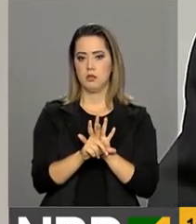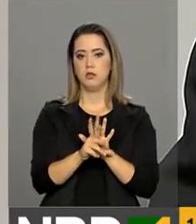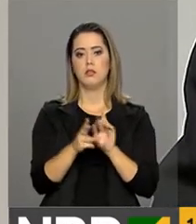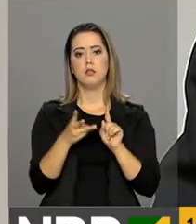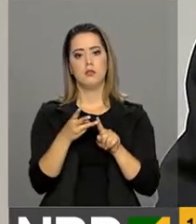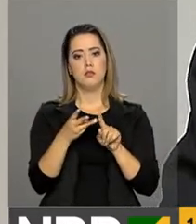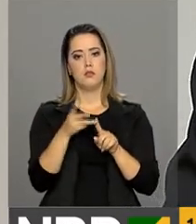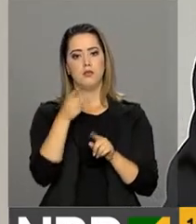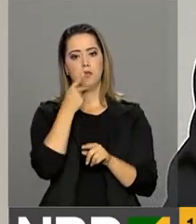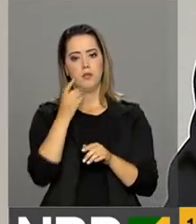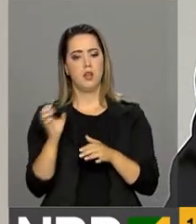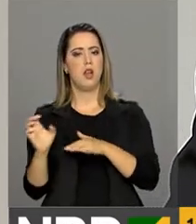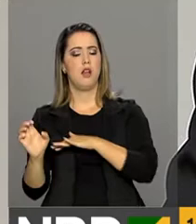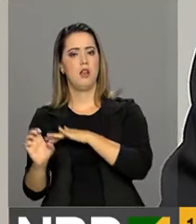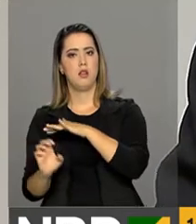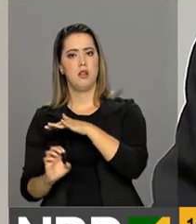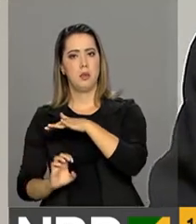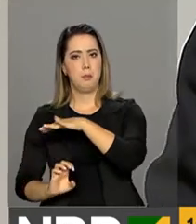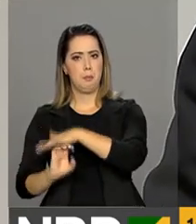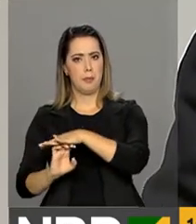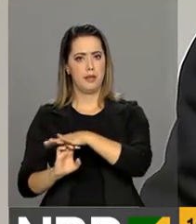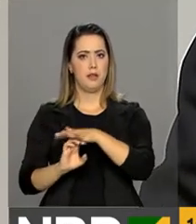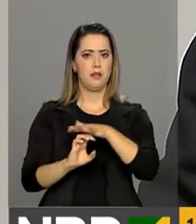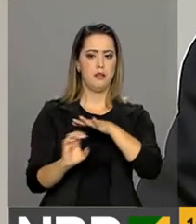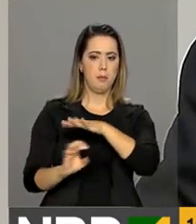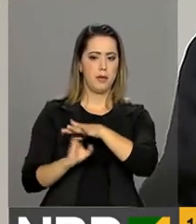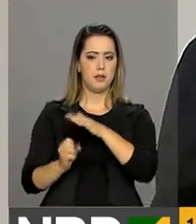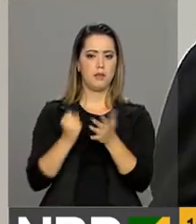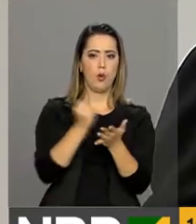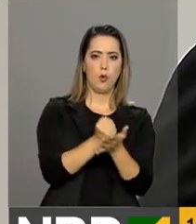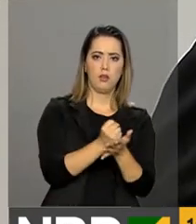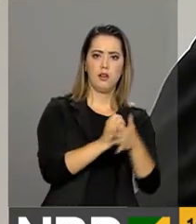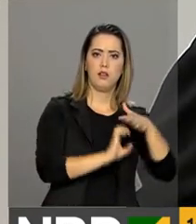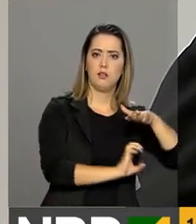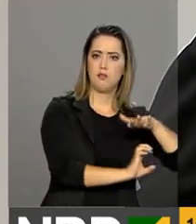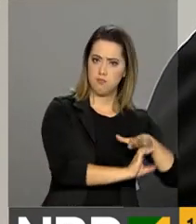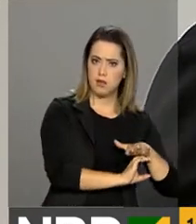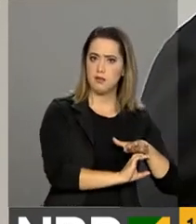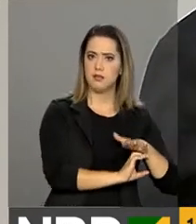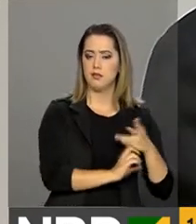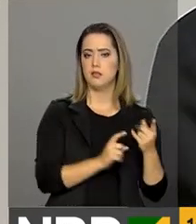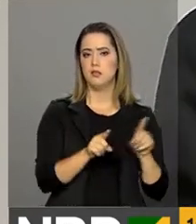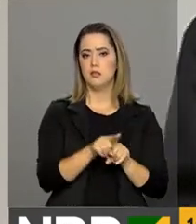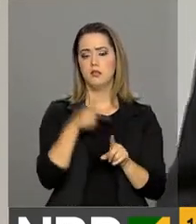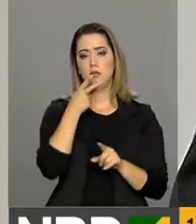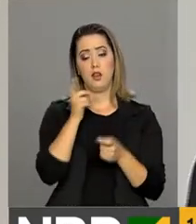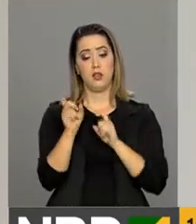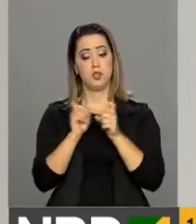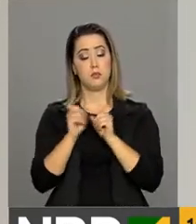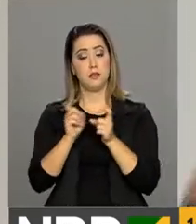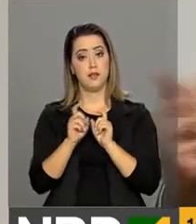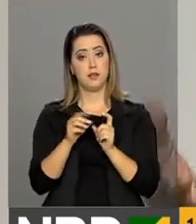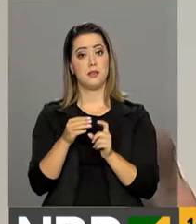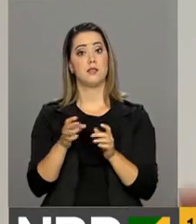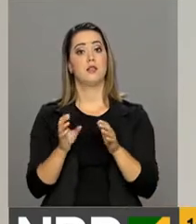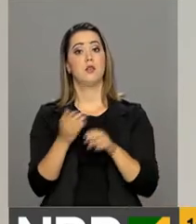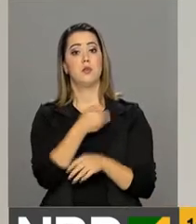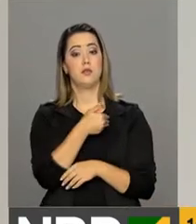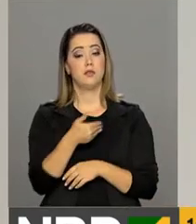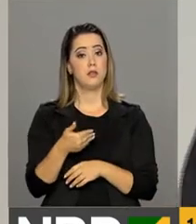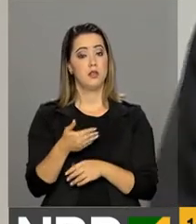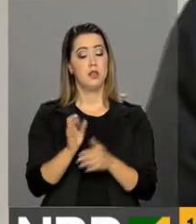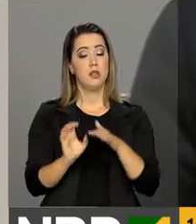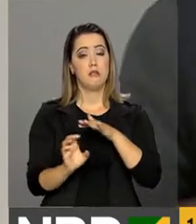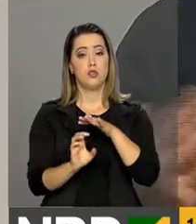sem esquecer a questão da moralização da gestão das empresas estatais que nós também fizemos aprovar